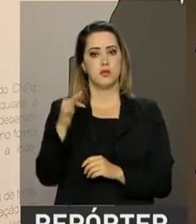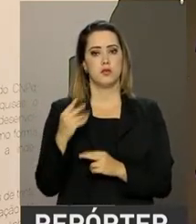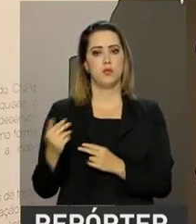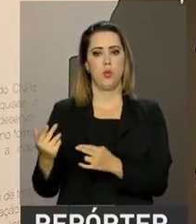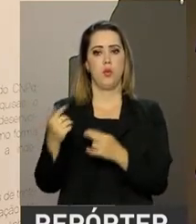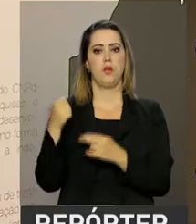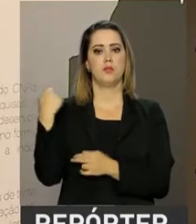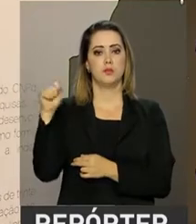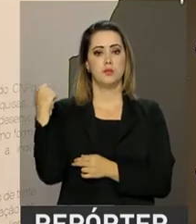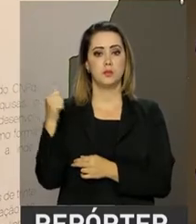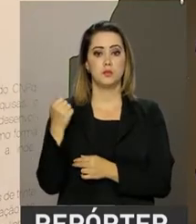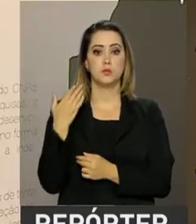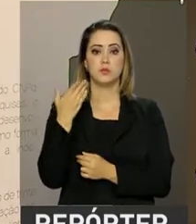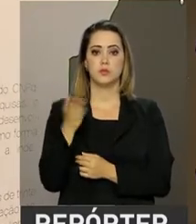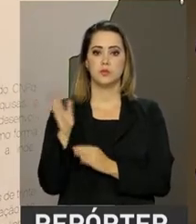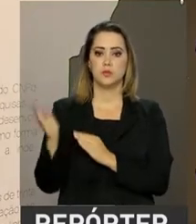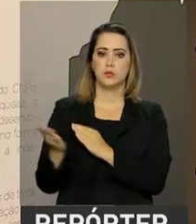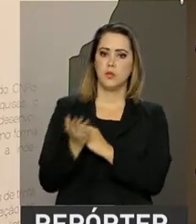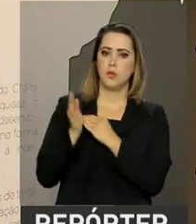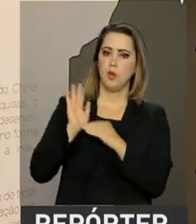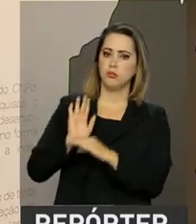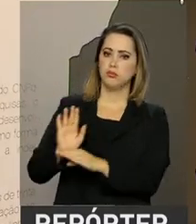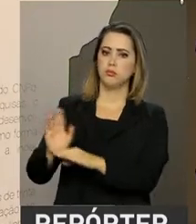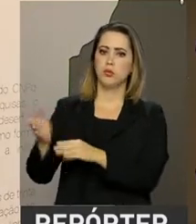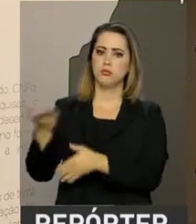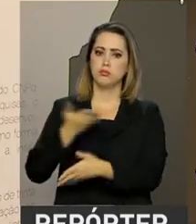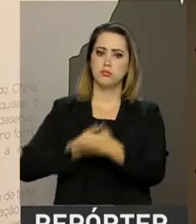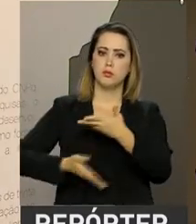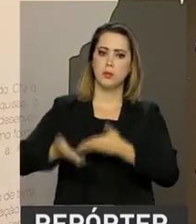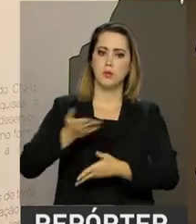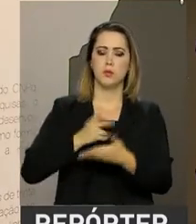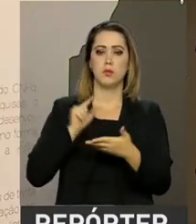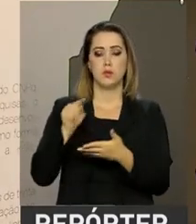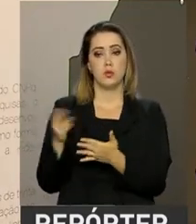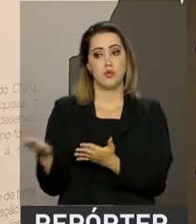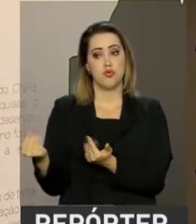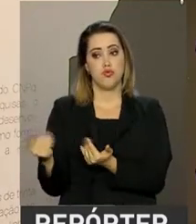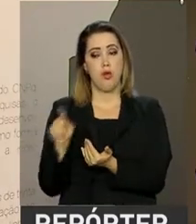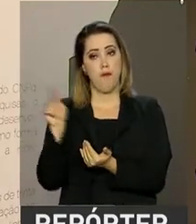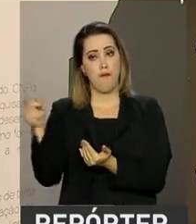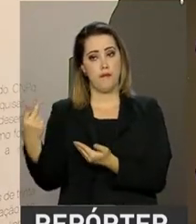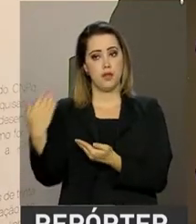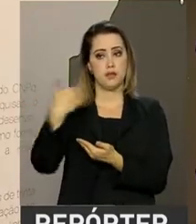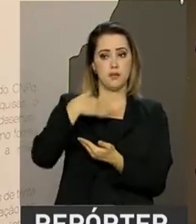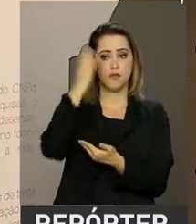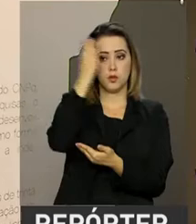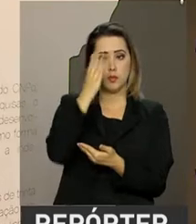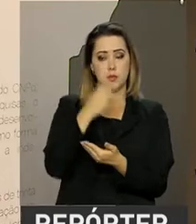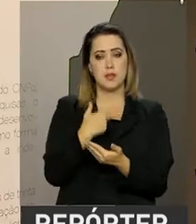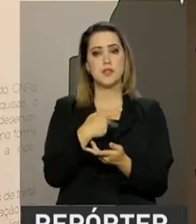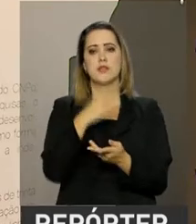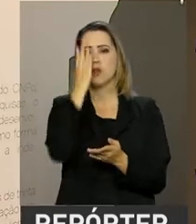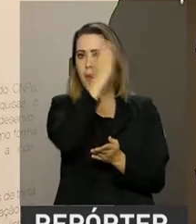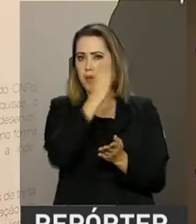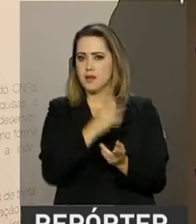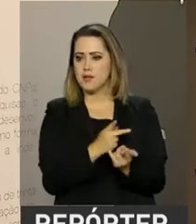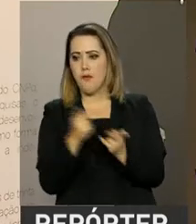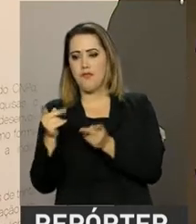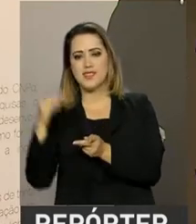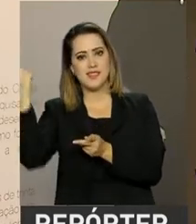na argentina a cooperação intercâmbio esses jovens argentinos visitando mais do brasil os brasileiros mais da argentina